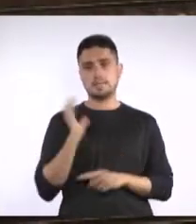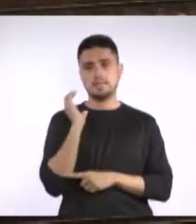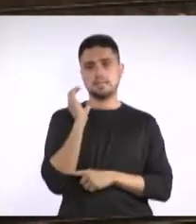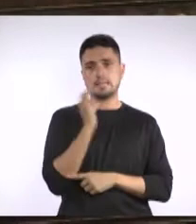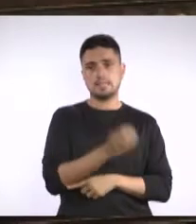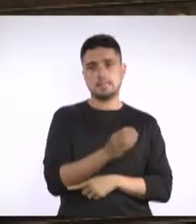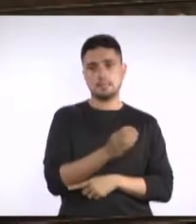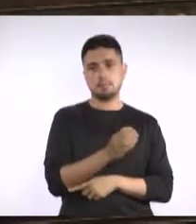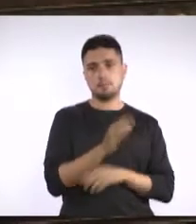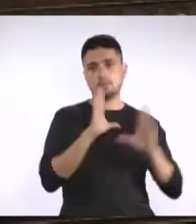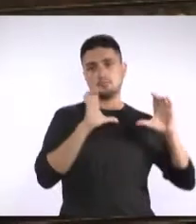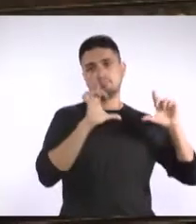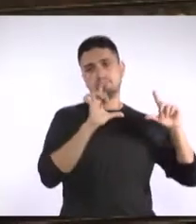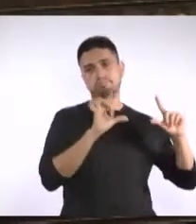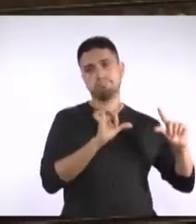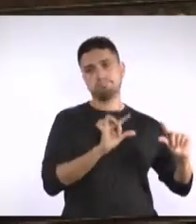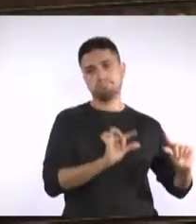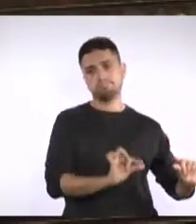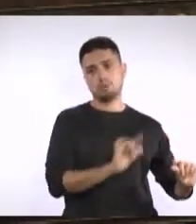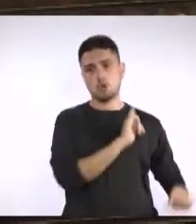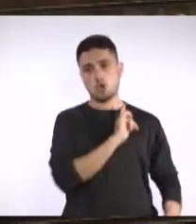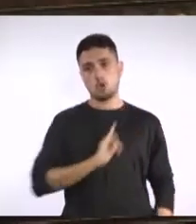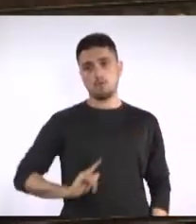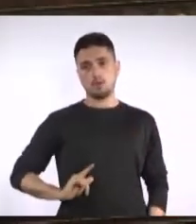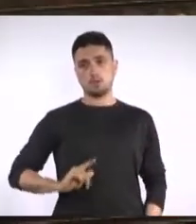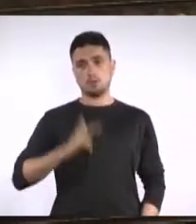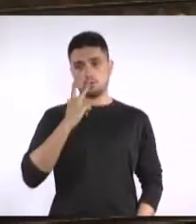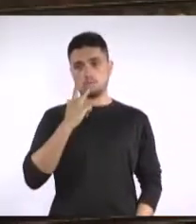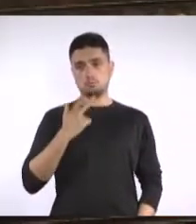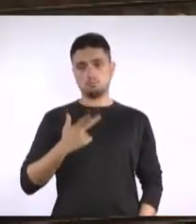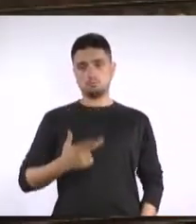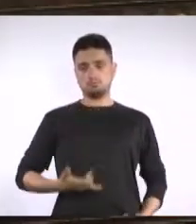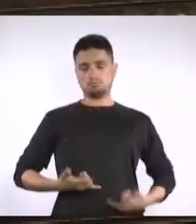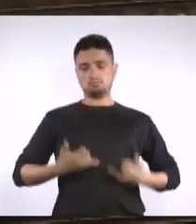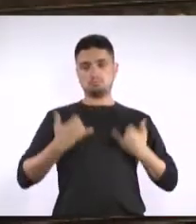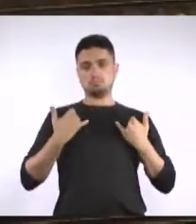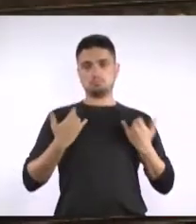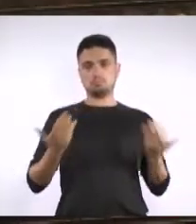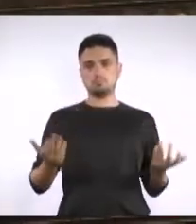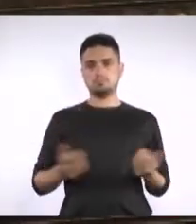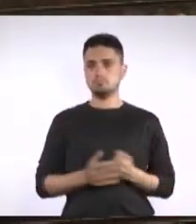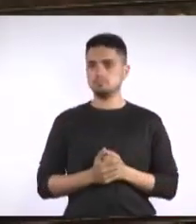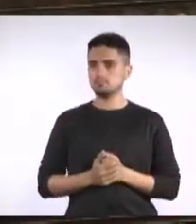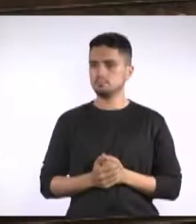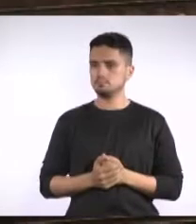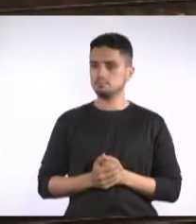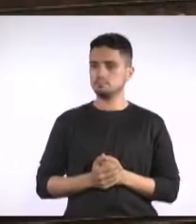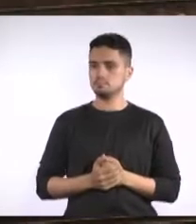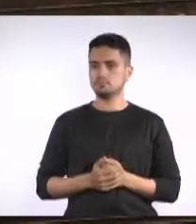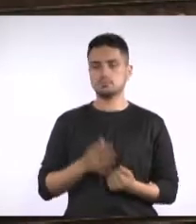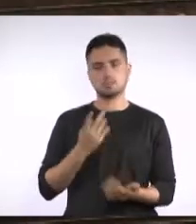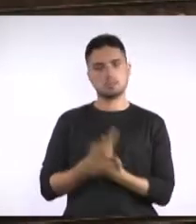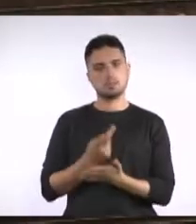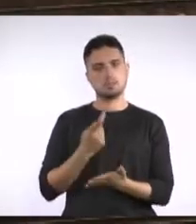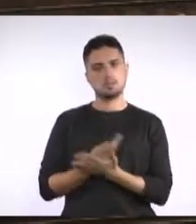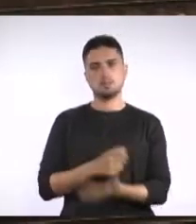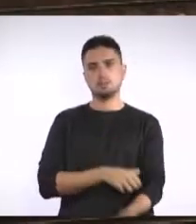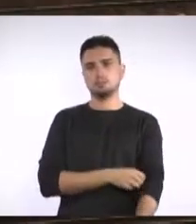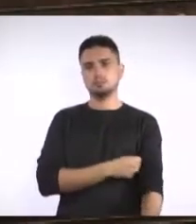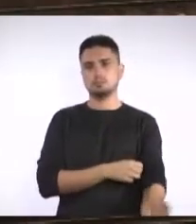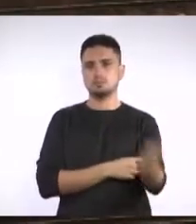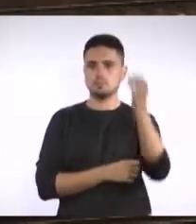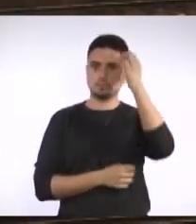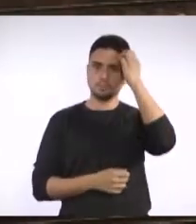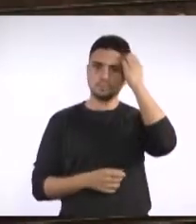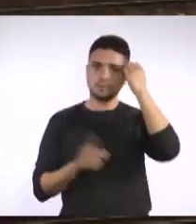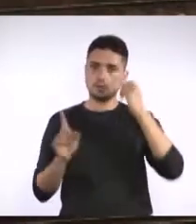que o governador tanto sustenta. Então, não é legítimo atribuir, faz mais parte